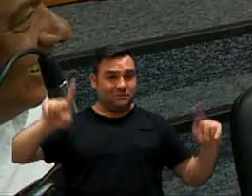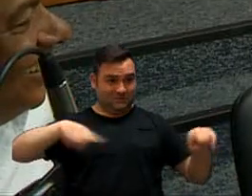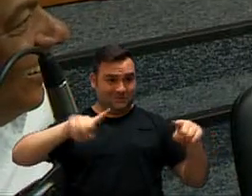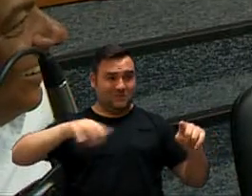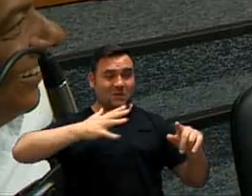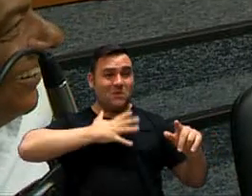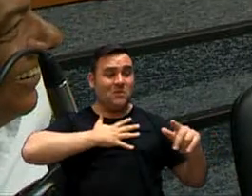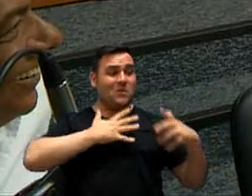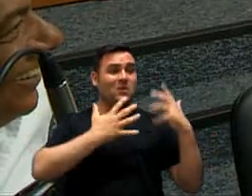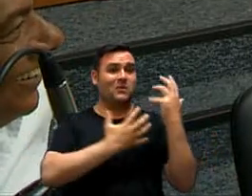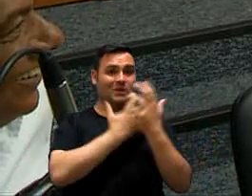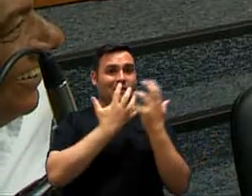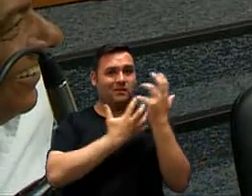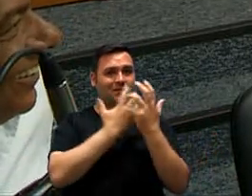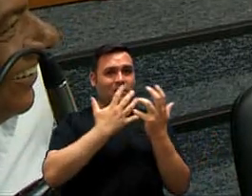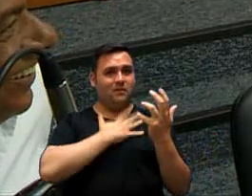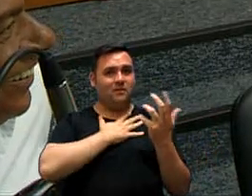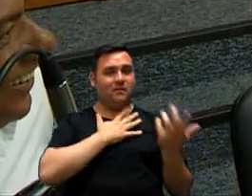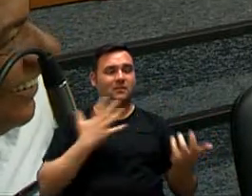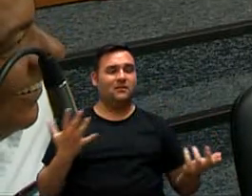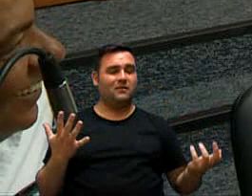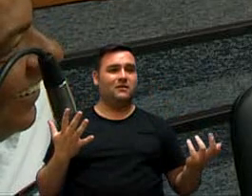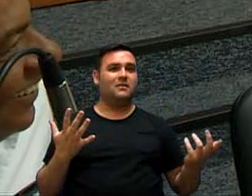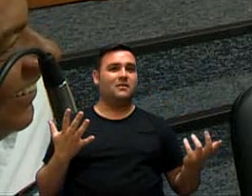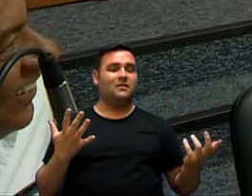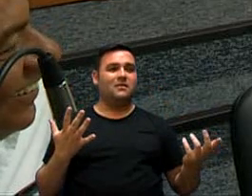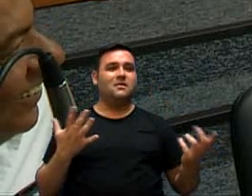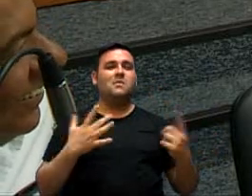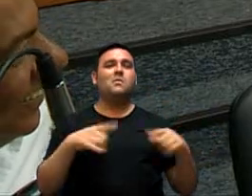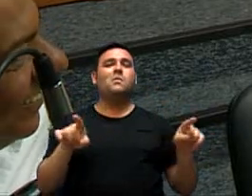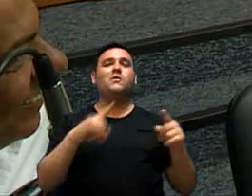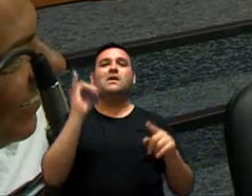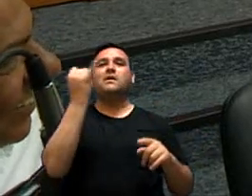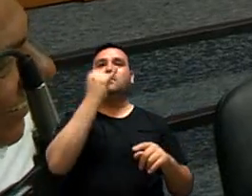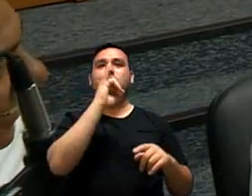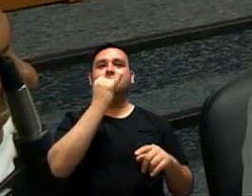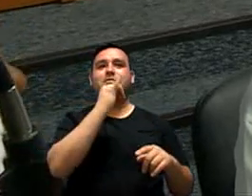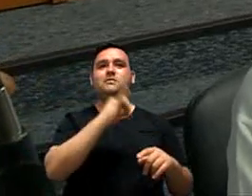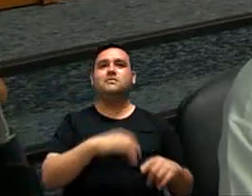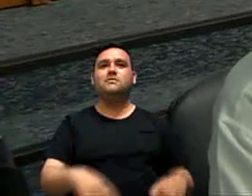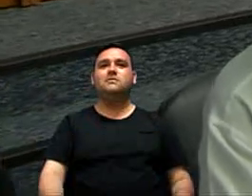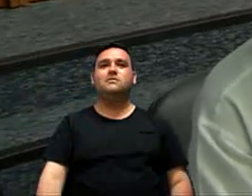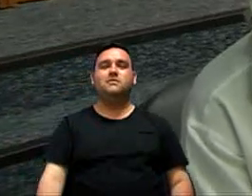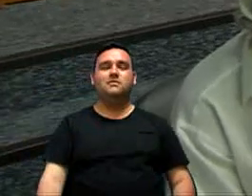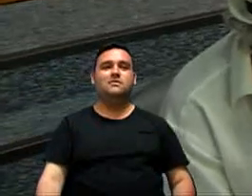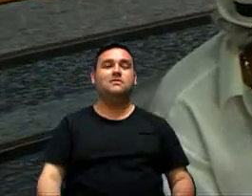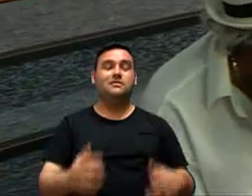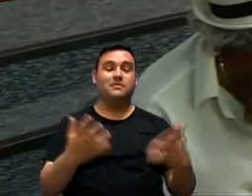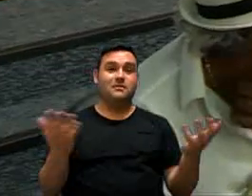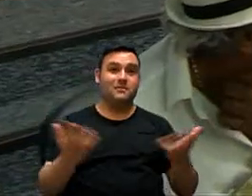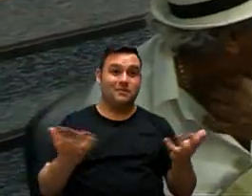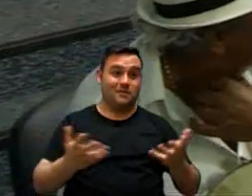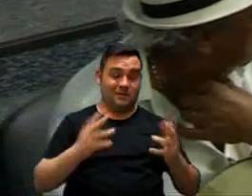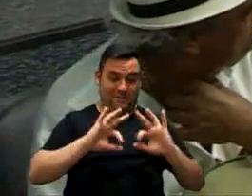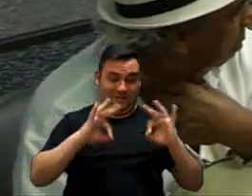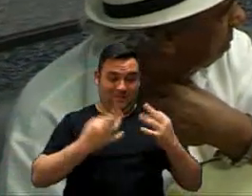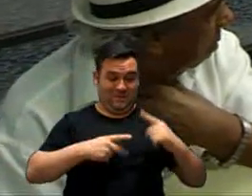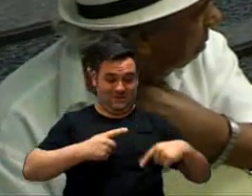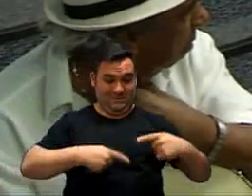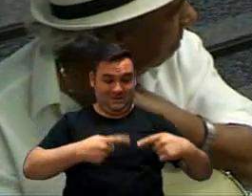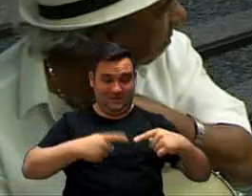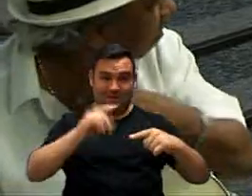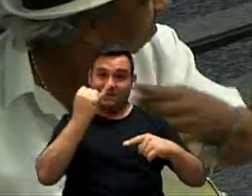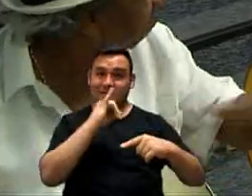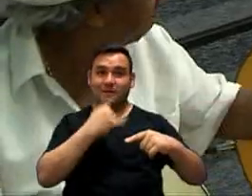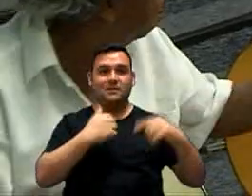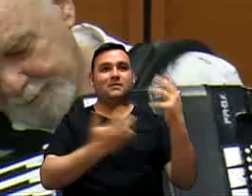Eu gosto de cantar, viu, vereador? Música italiana. Então, aos descendentes de italiano, vou cantar